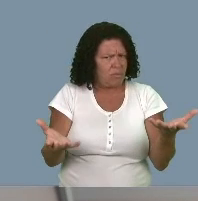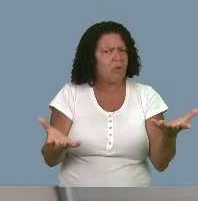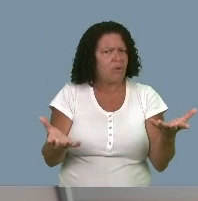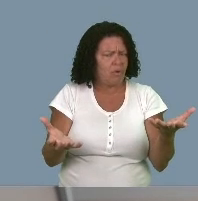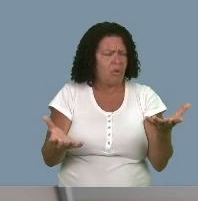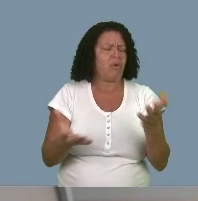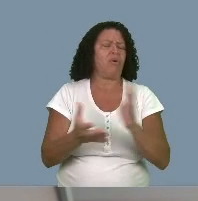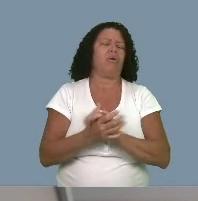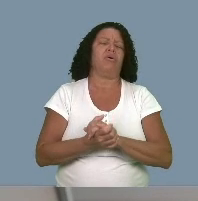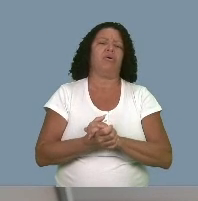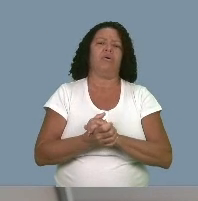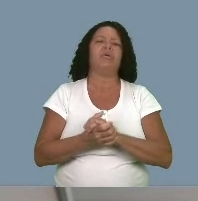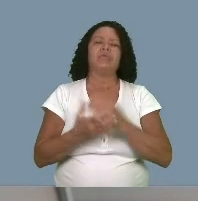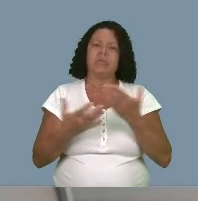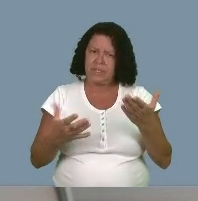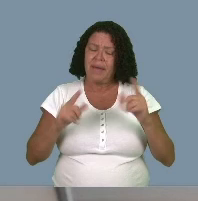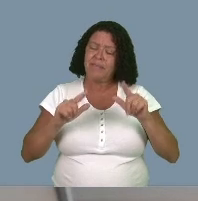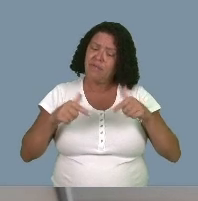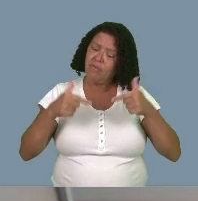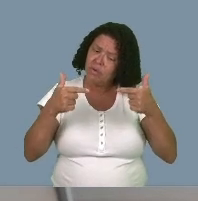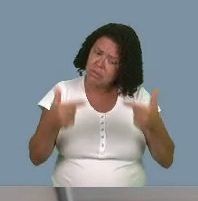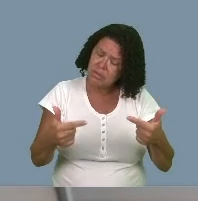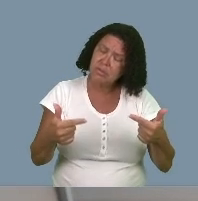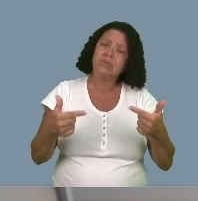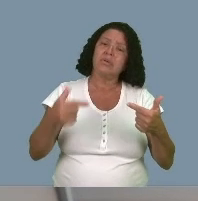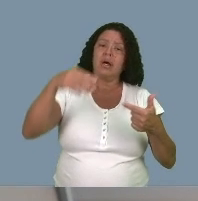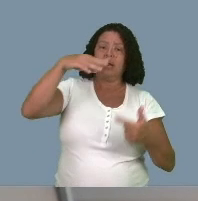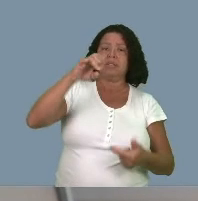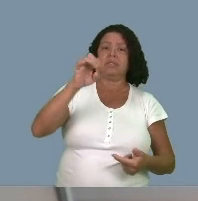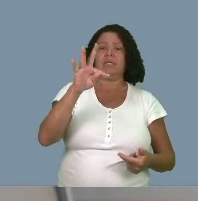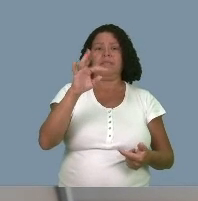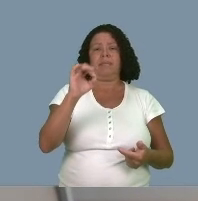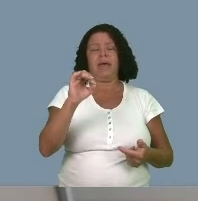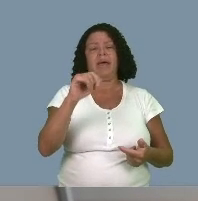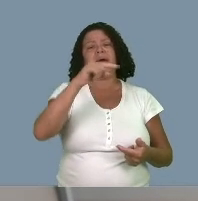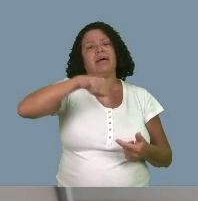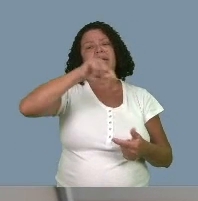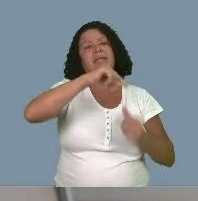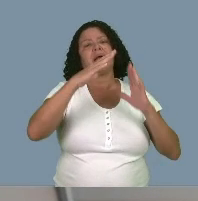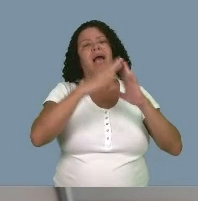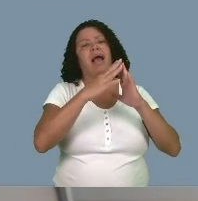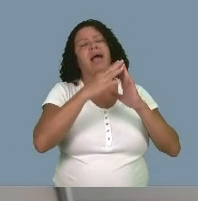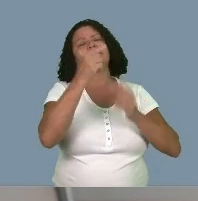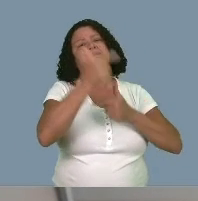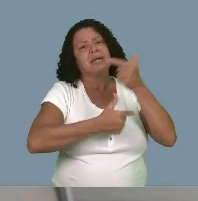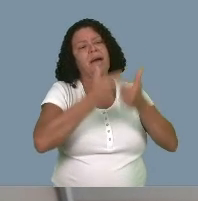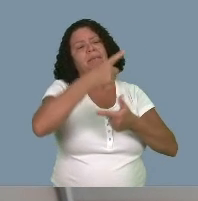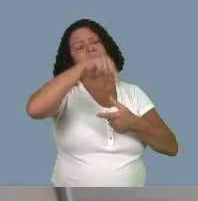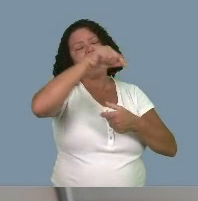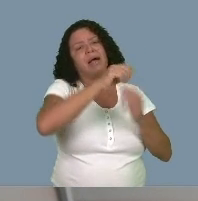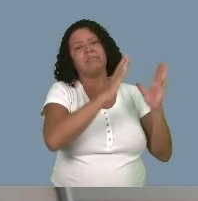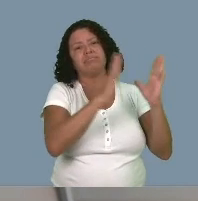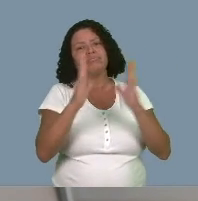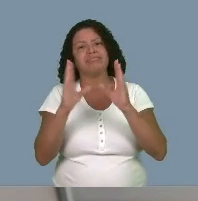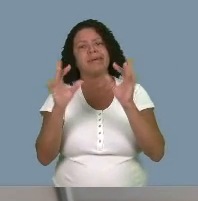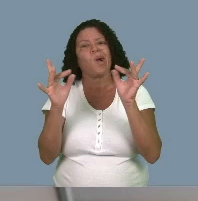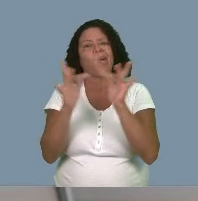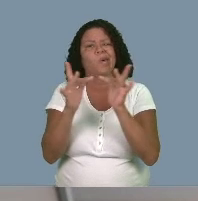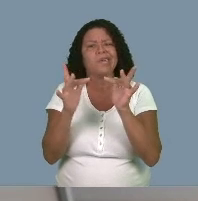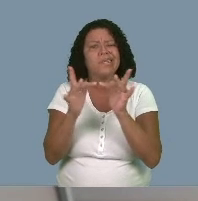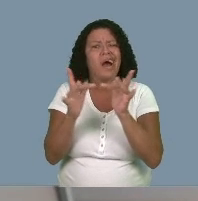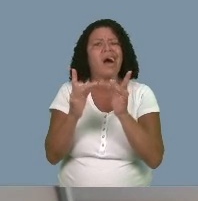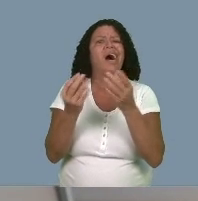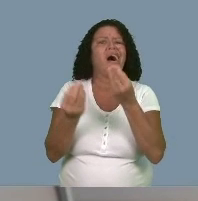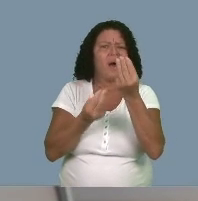seus frequentadores, em função do método, né, de trabalho que nós temos na casa, dessa necessidade de proximidade com a pessoa que está